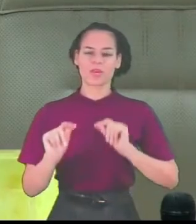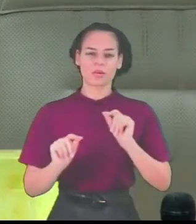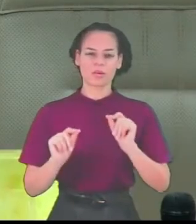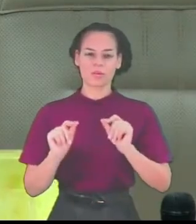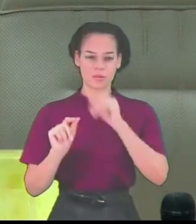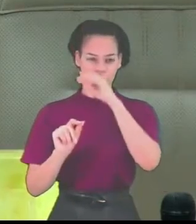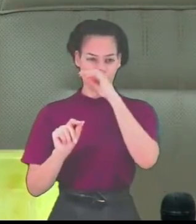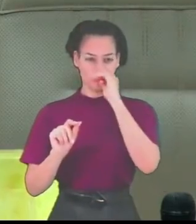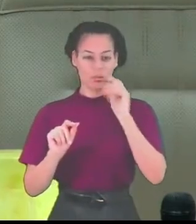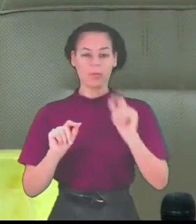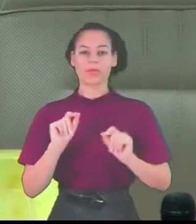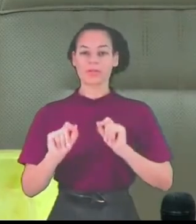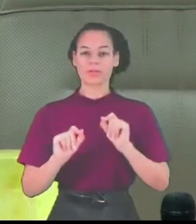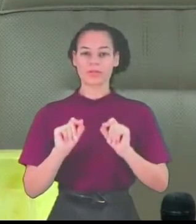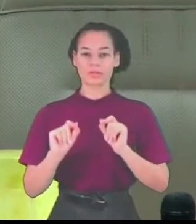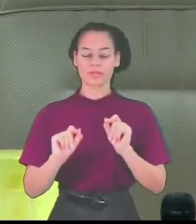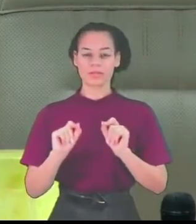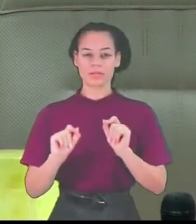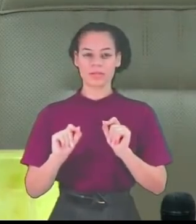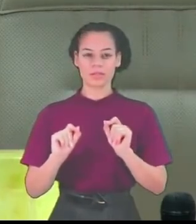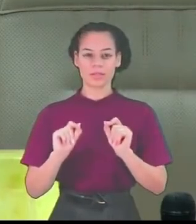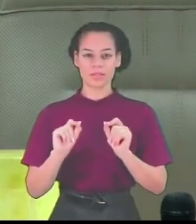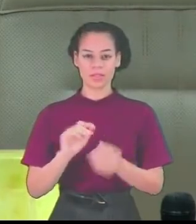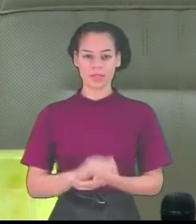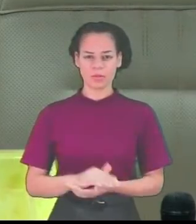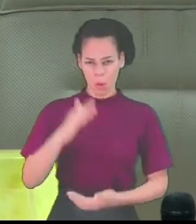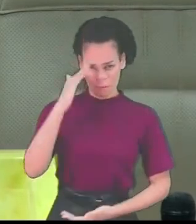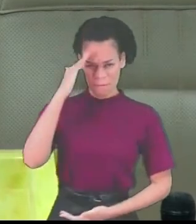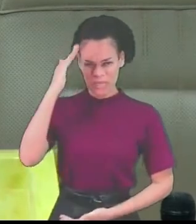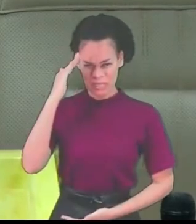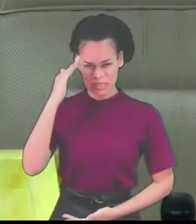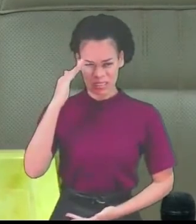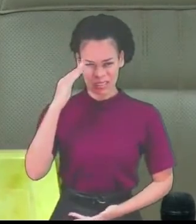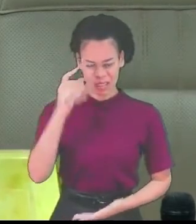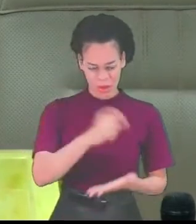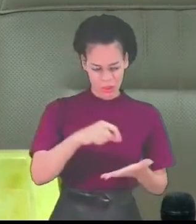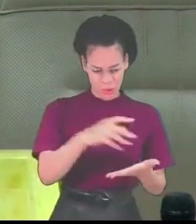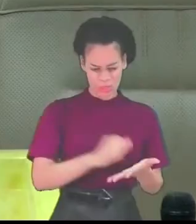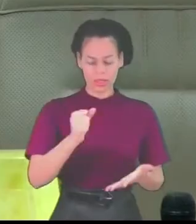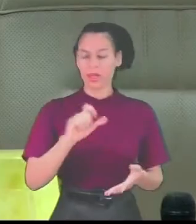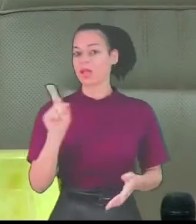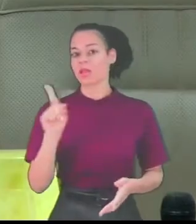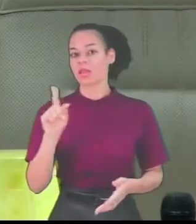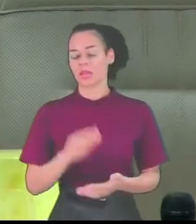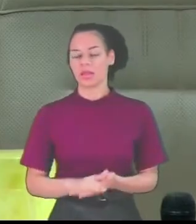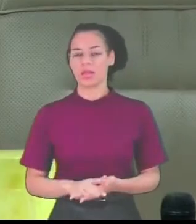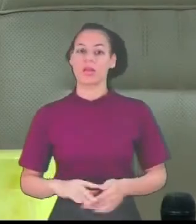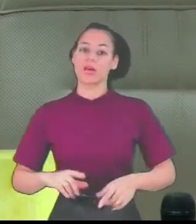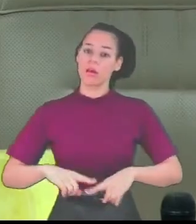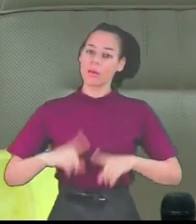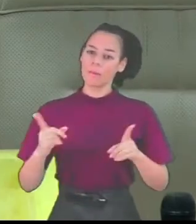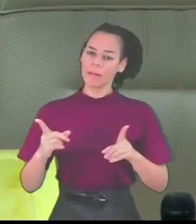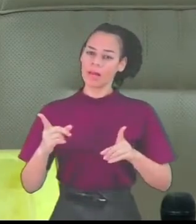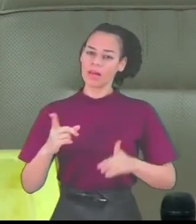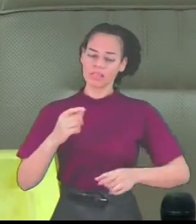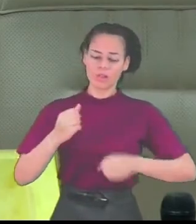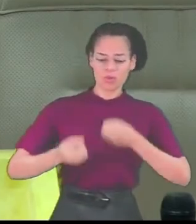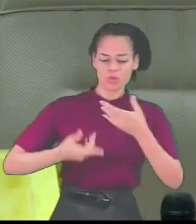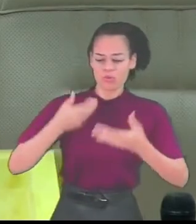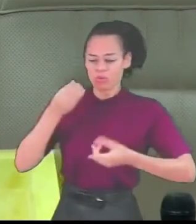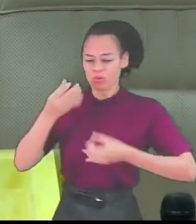a essência a escritura mas de batida no sentido de arguição